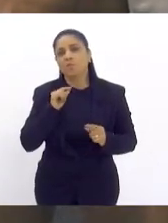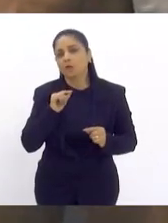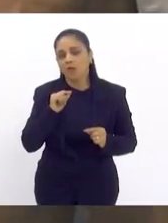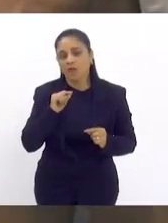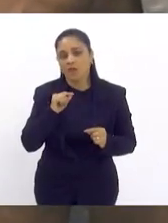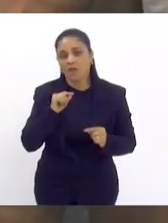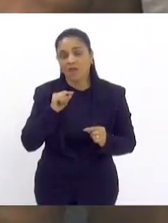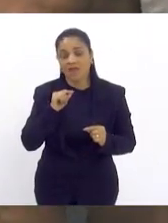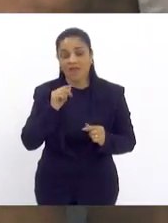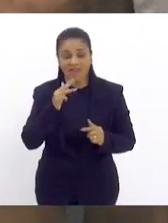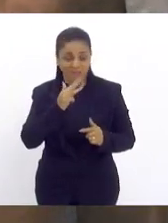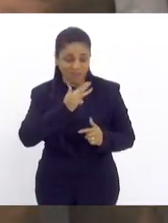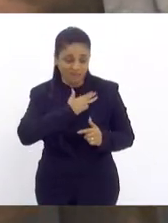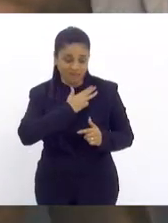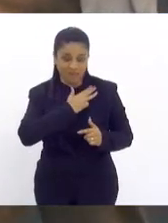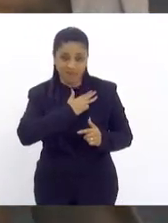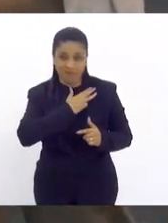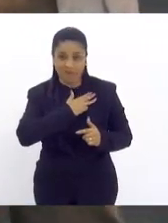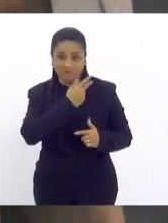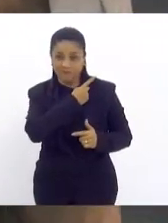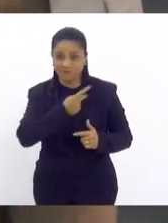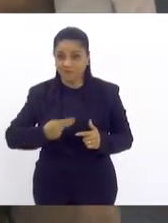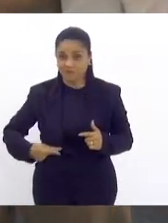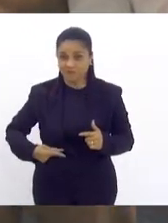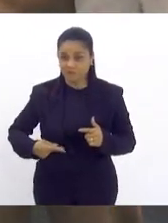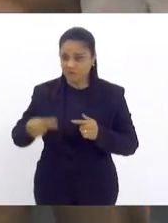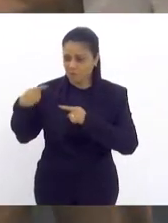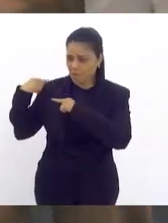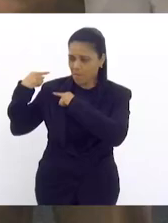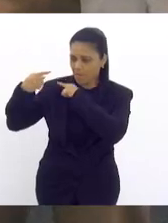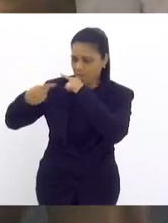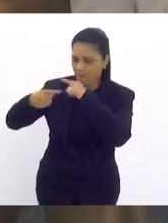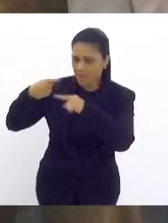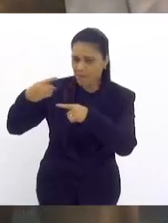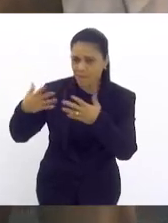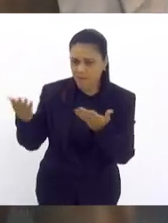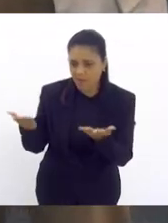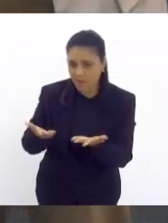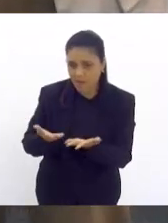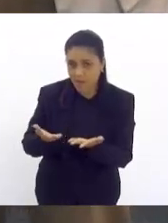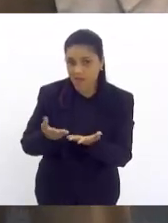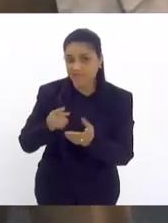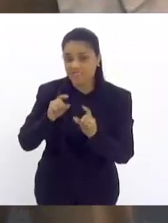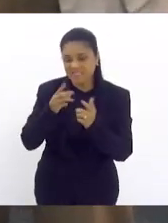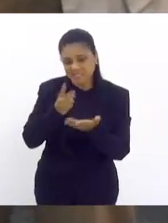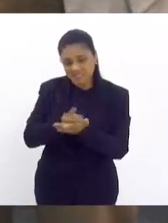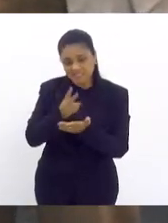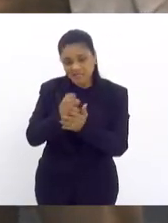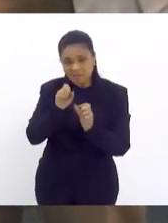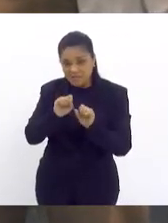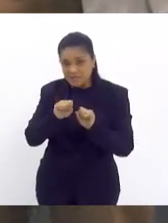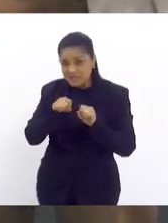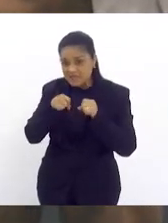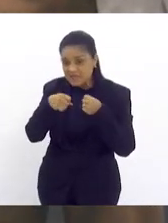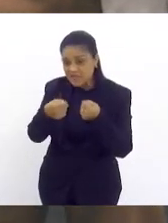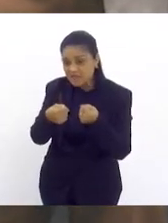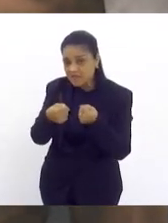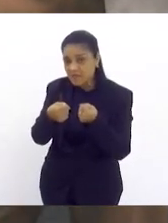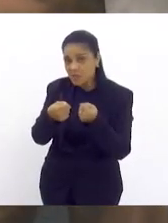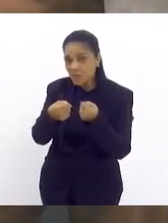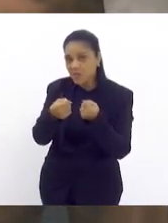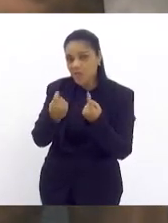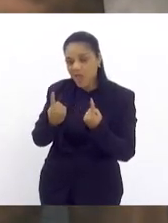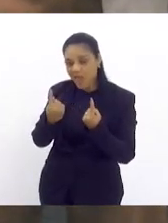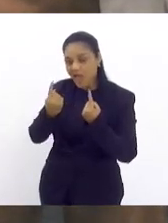trajetória do presidente Lula o presidente Lula é um presidente que sempre defendeu e que sempre apostou